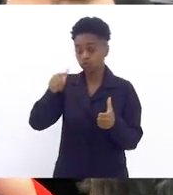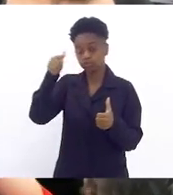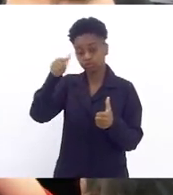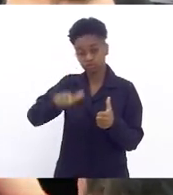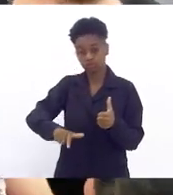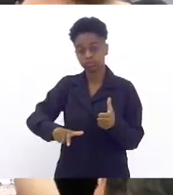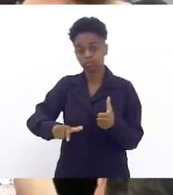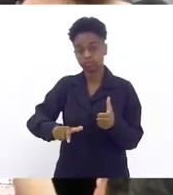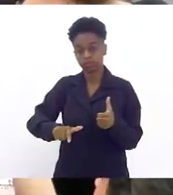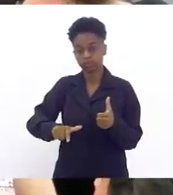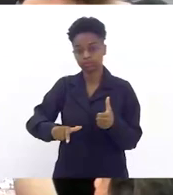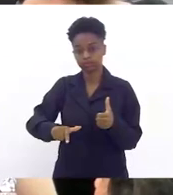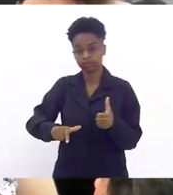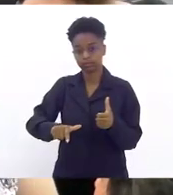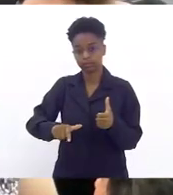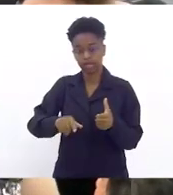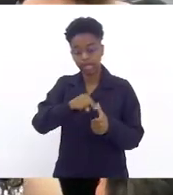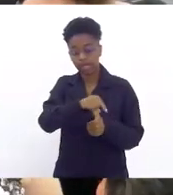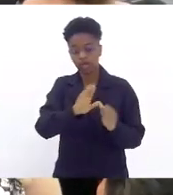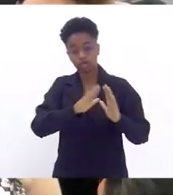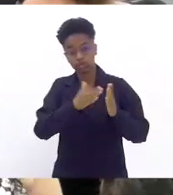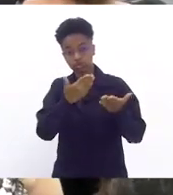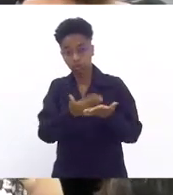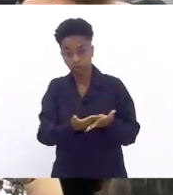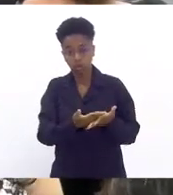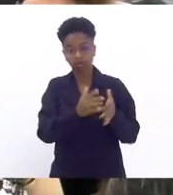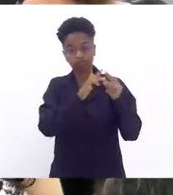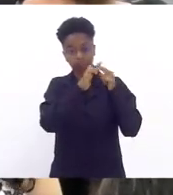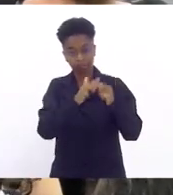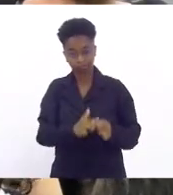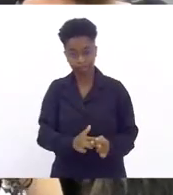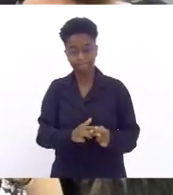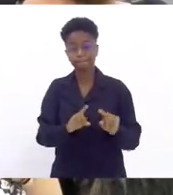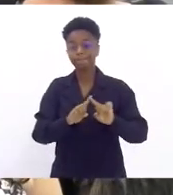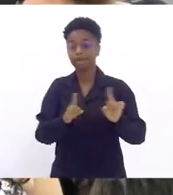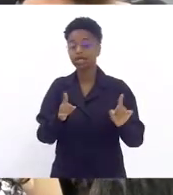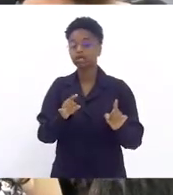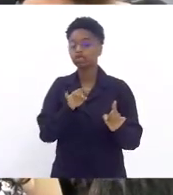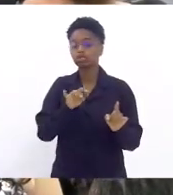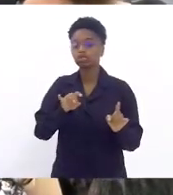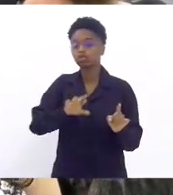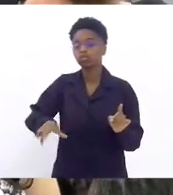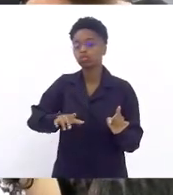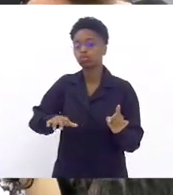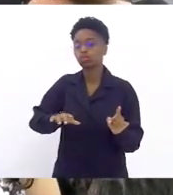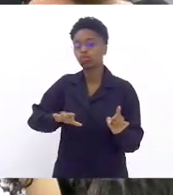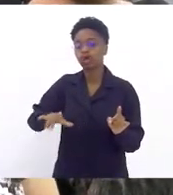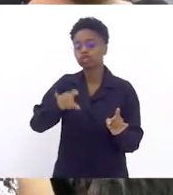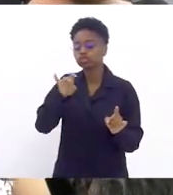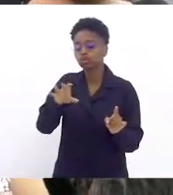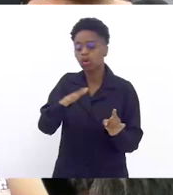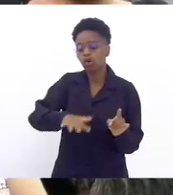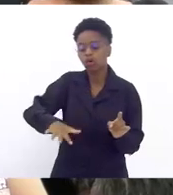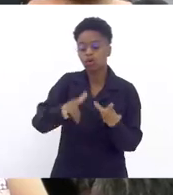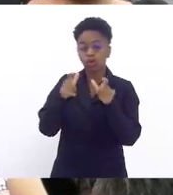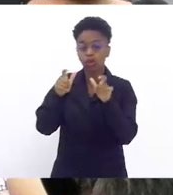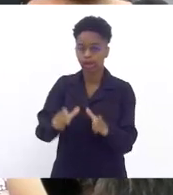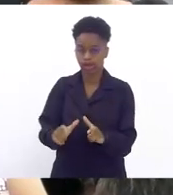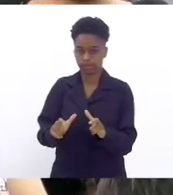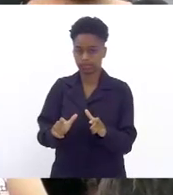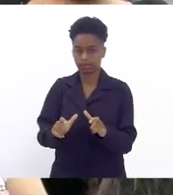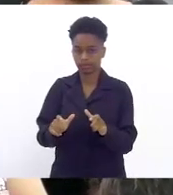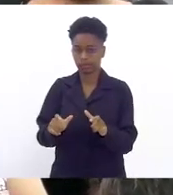as dependências da Escola Martins Pena mas isso o dialoga só com a questão do espaço físico mas